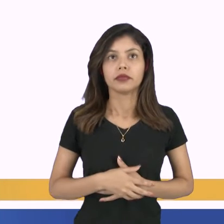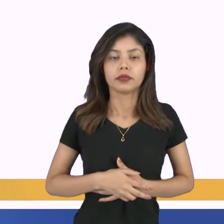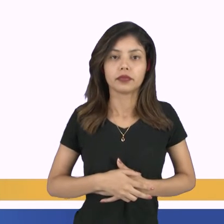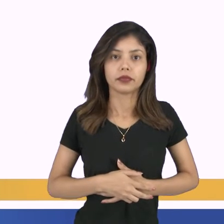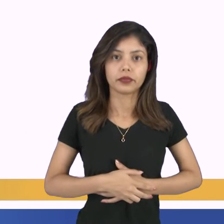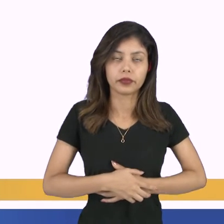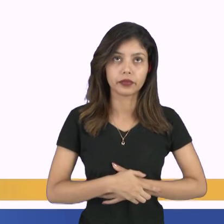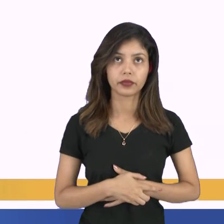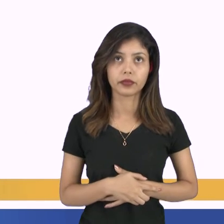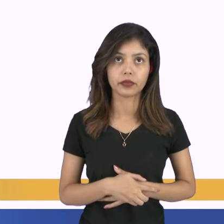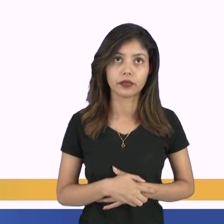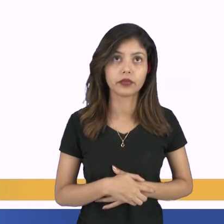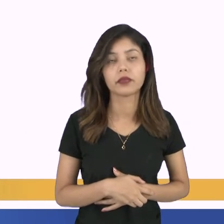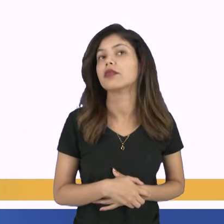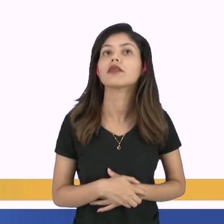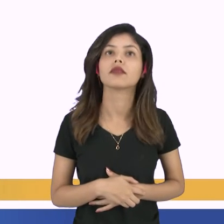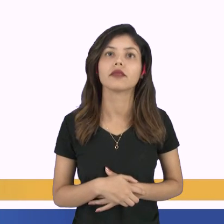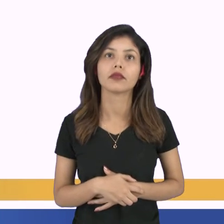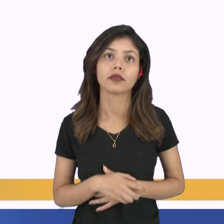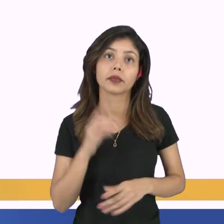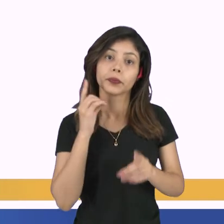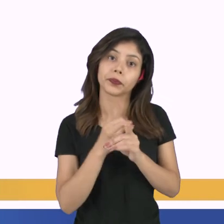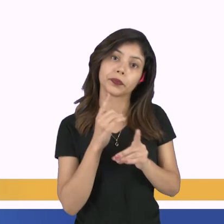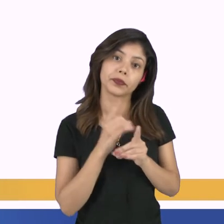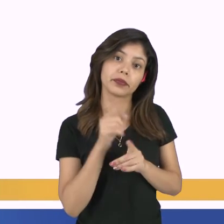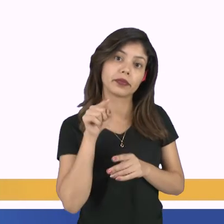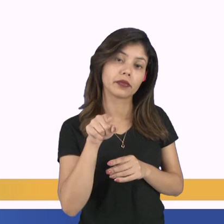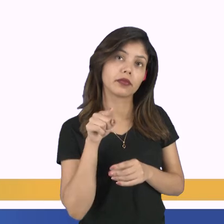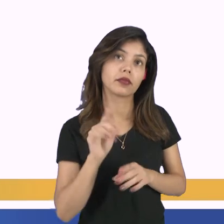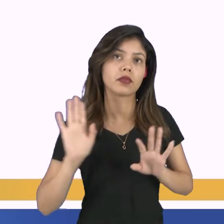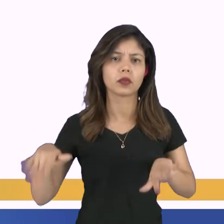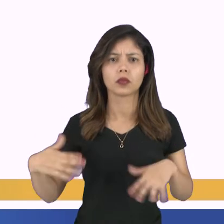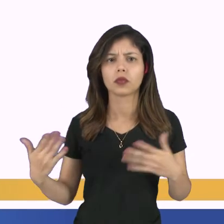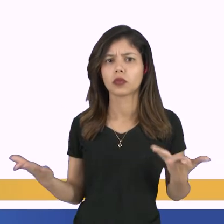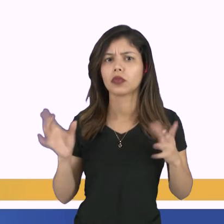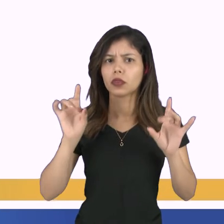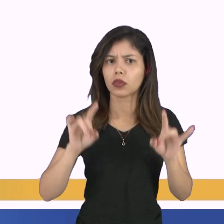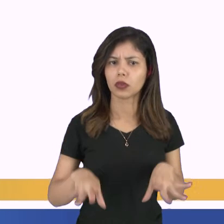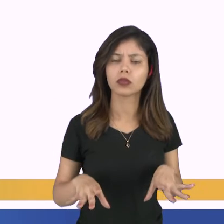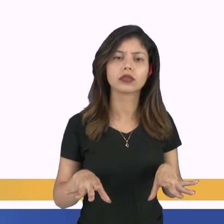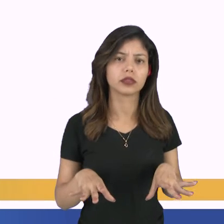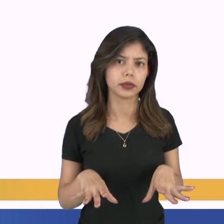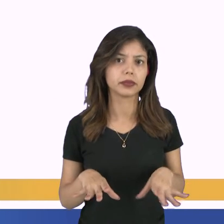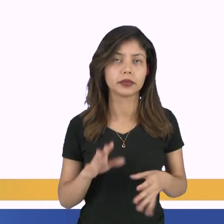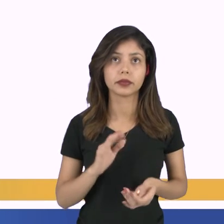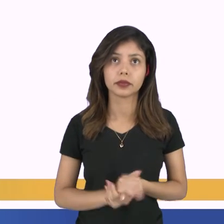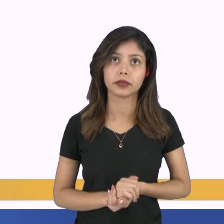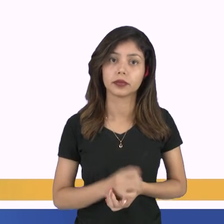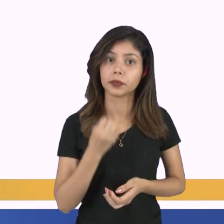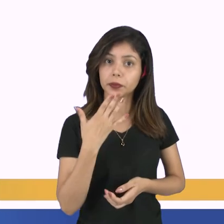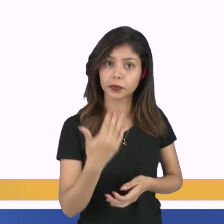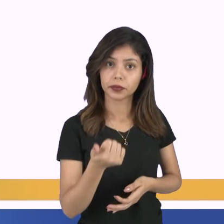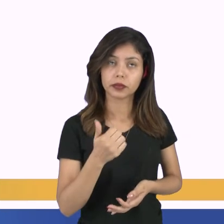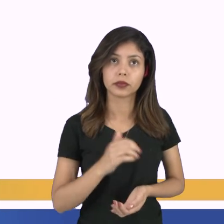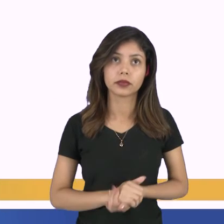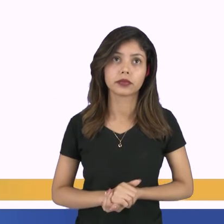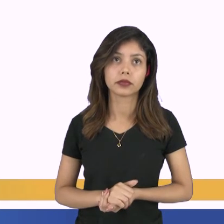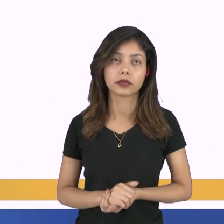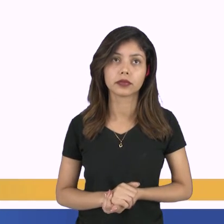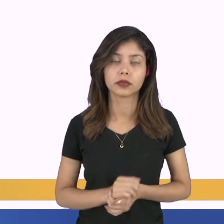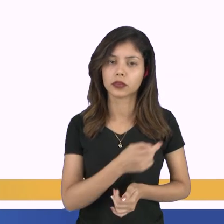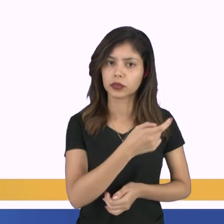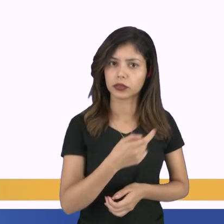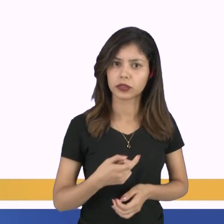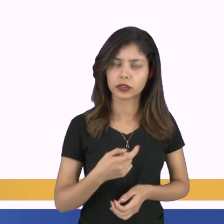essa que ele já deu na questão. Nós identificamos aqui qual é a última camada, beleza? Então, aqui, ó,